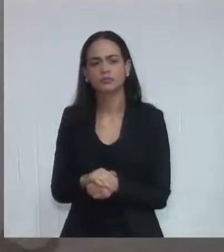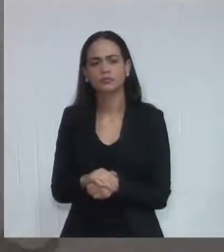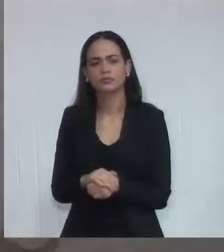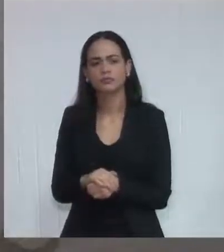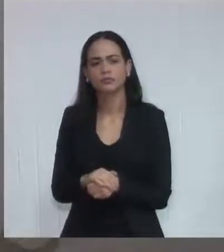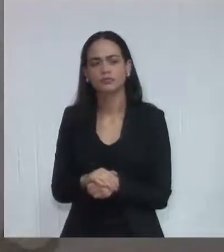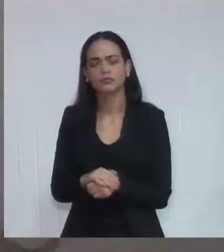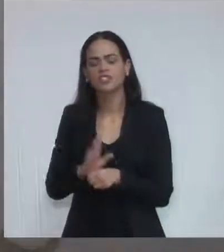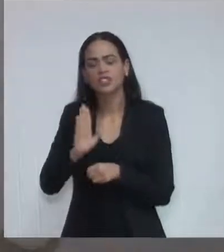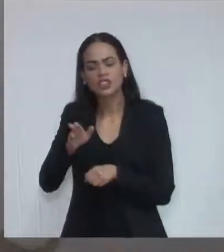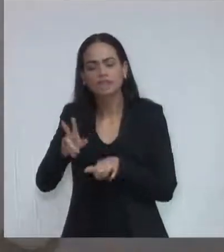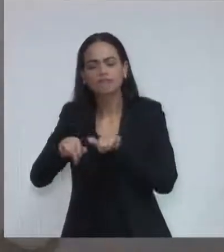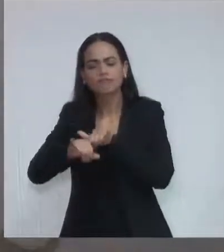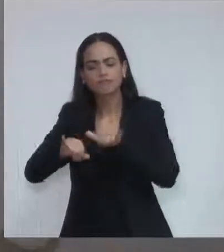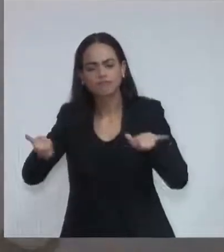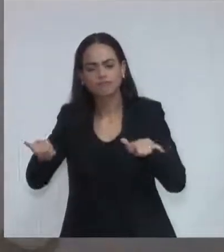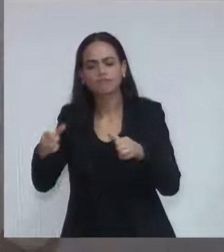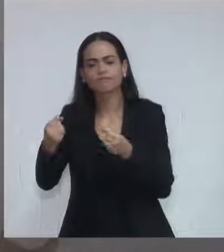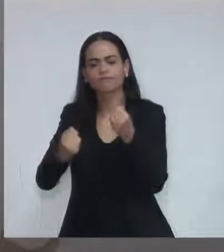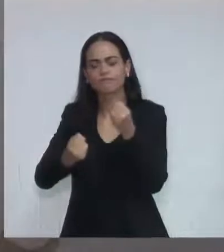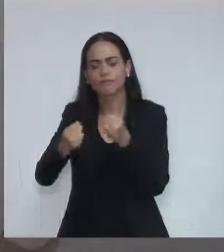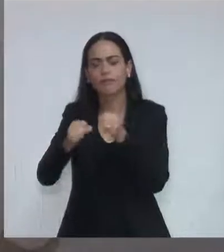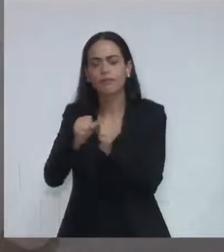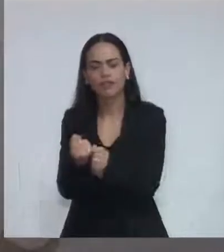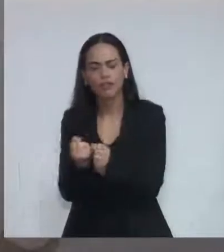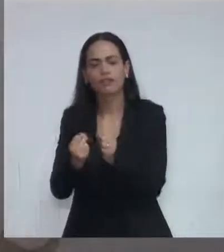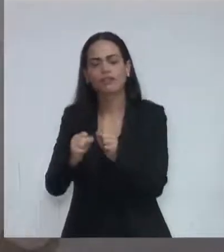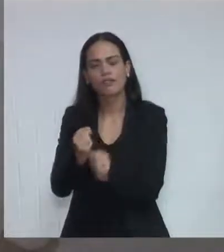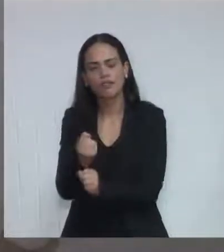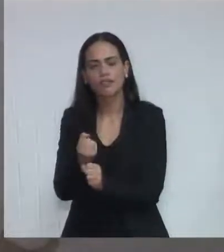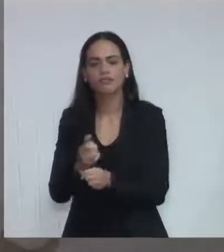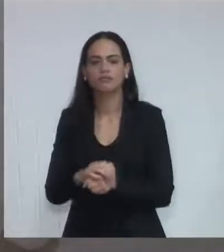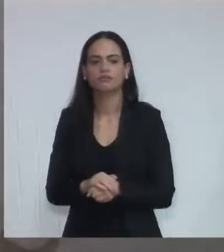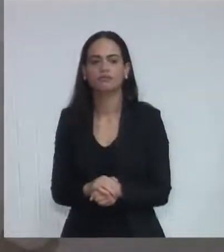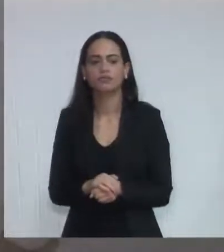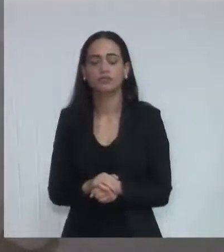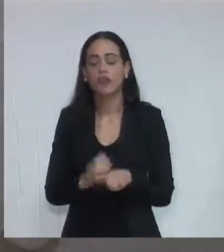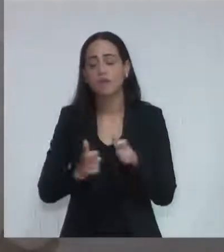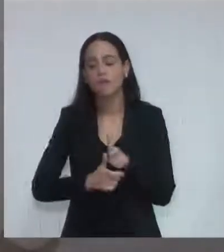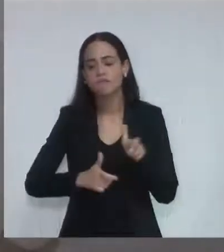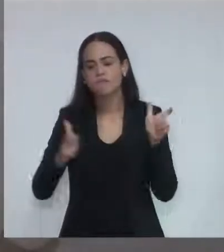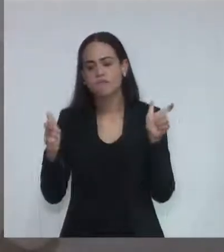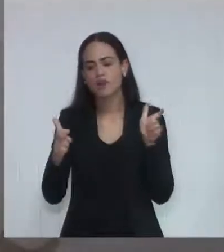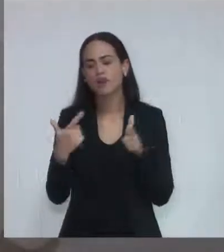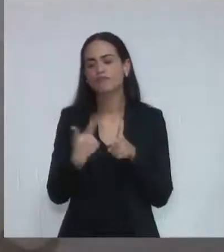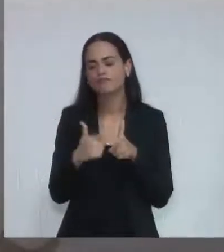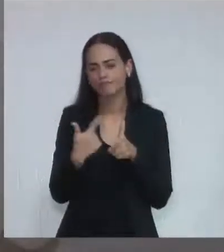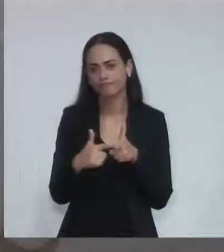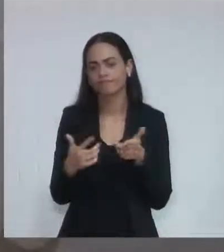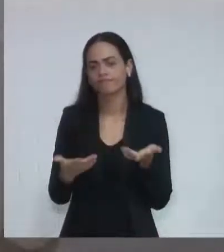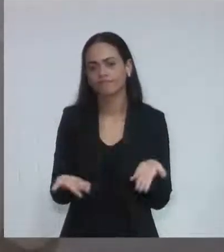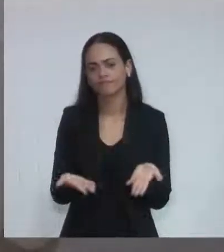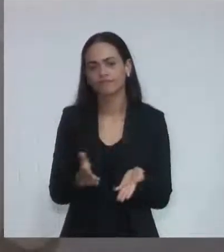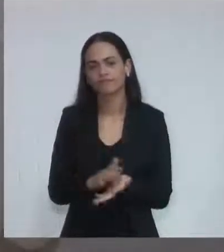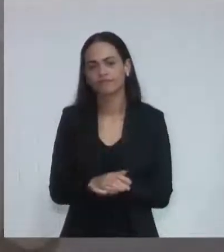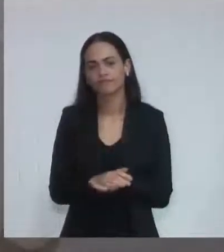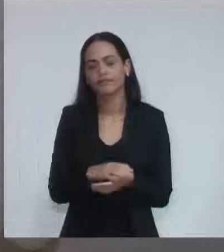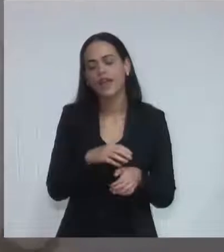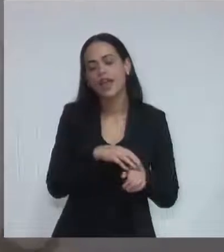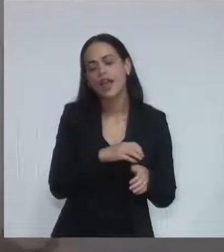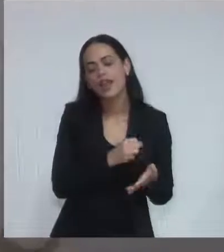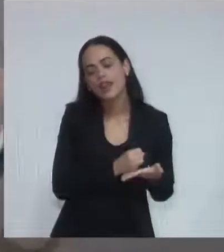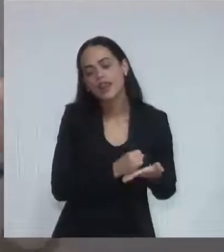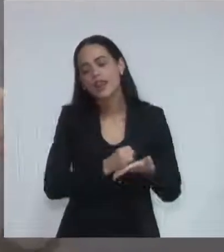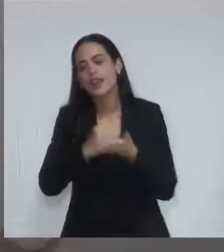quebrou. Sabemos que as nossas viaturas estão todas, a maioria danificadas. Quando leva para Campina,